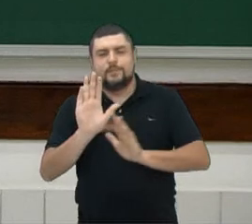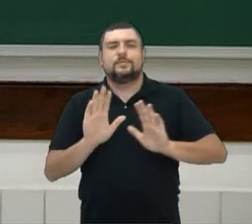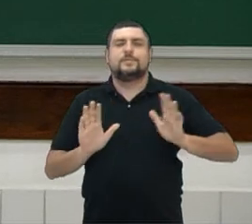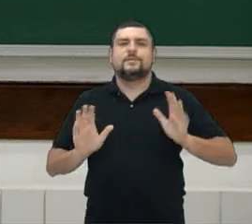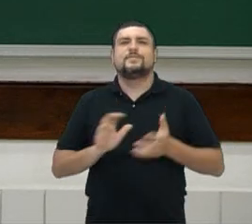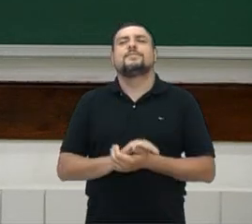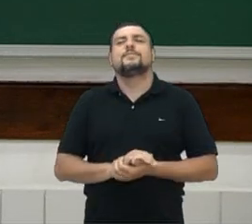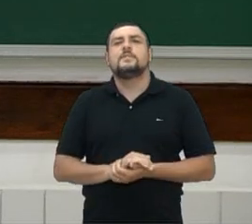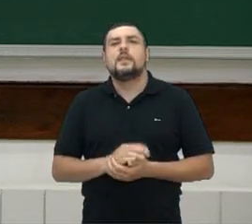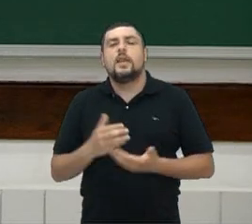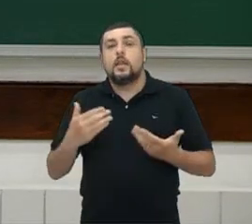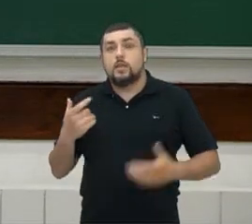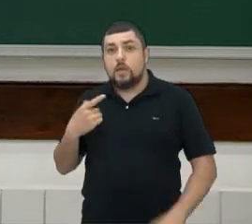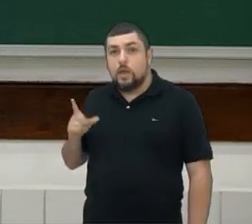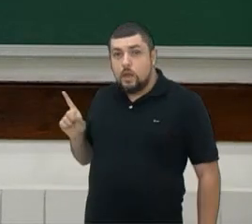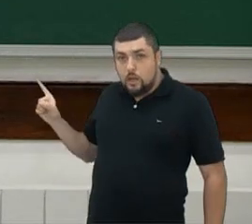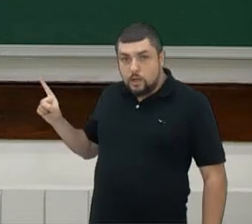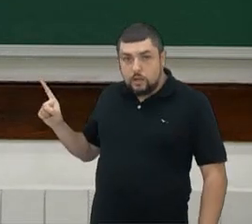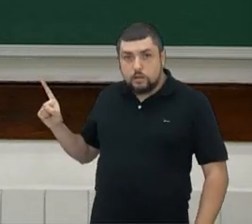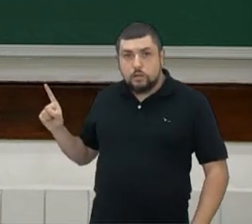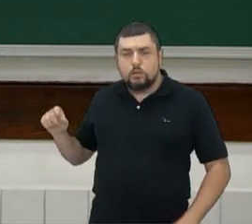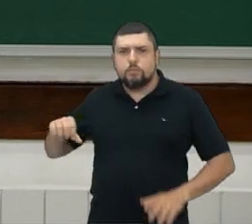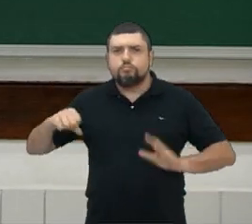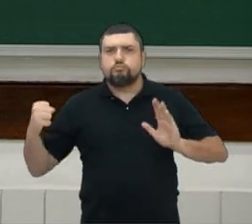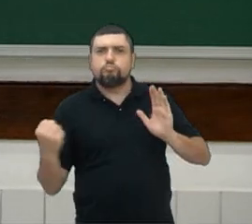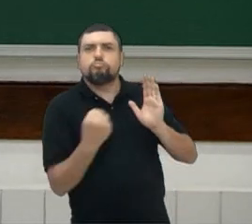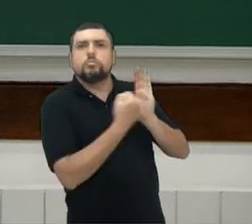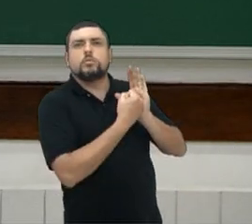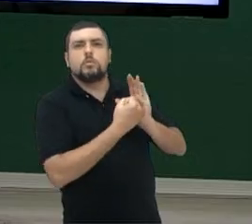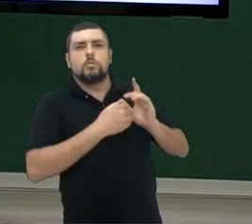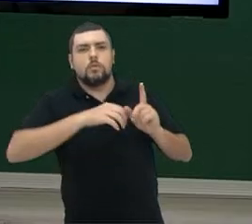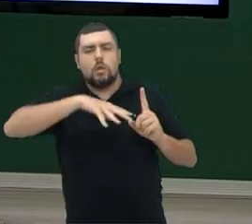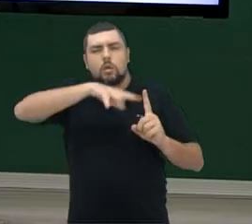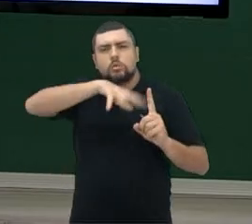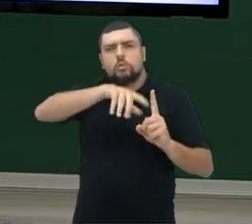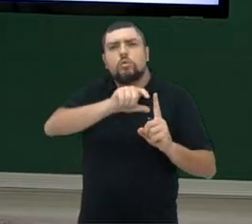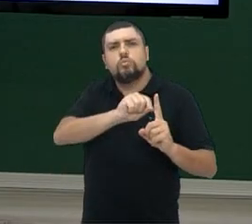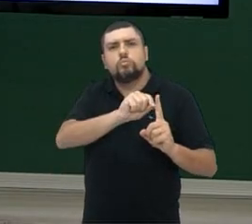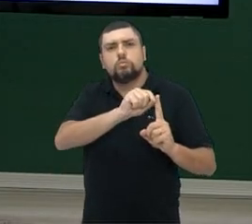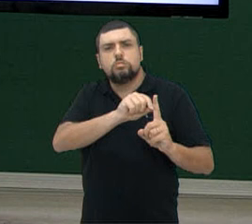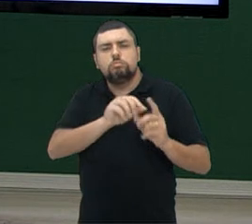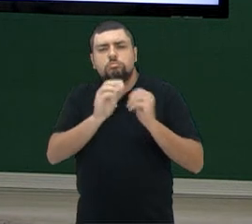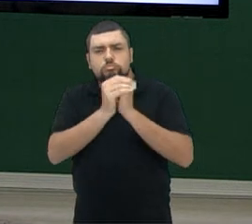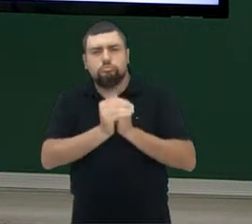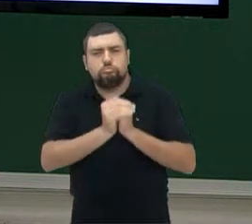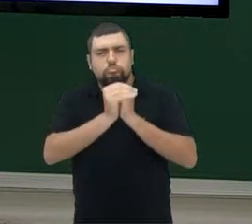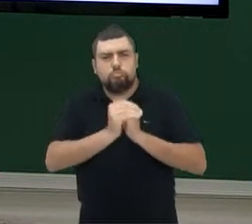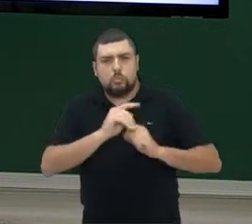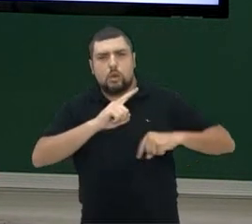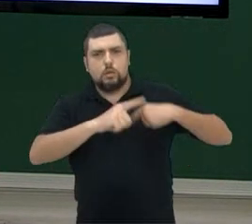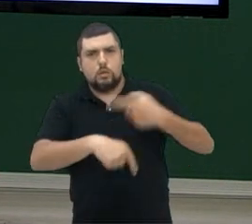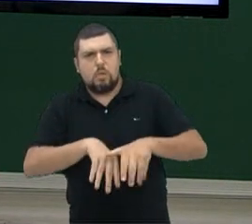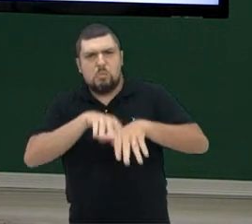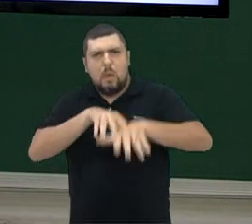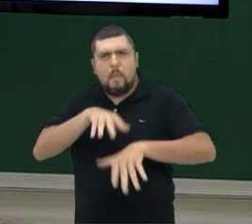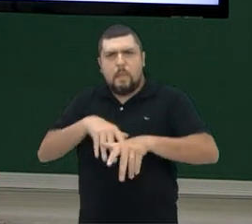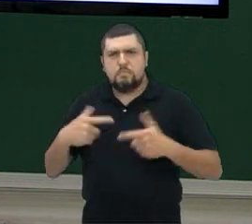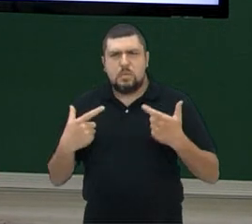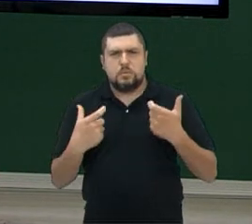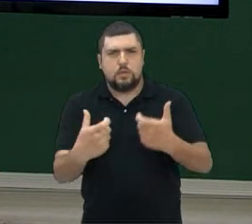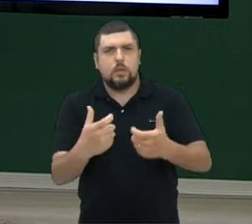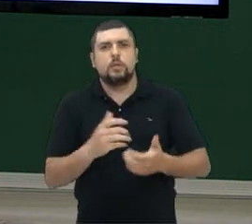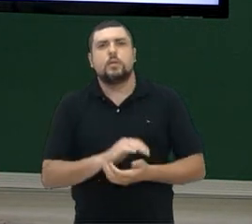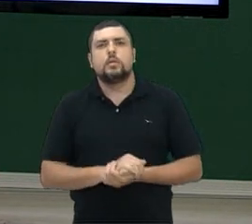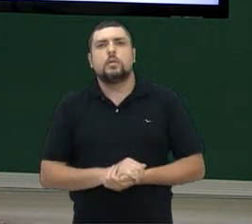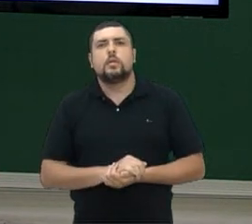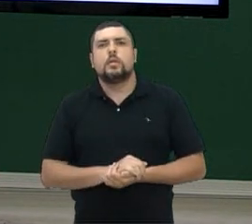aqui nós temos, ele é o deus da guerra, né? Deus Leão, aqui está um templo de Apedemeque, e ele era um dos principais